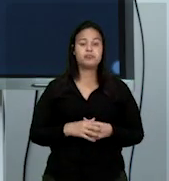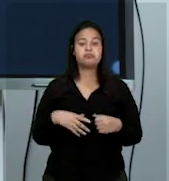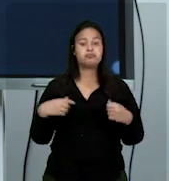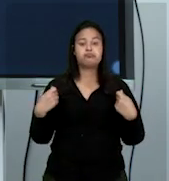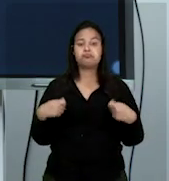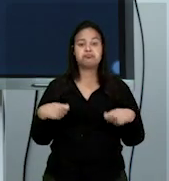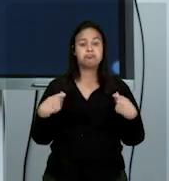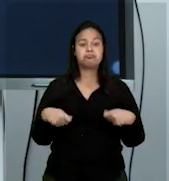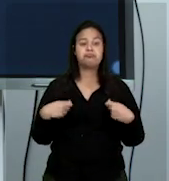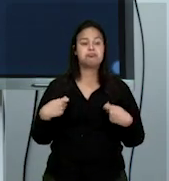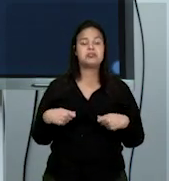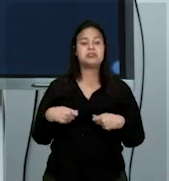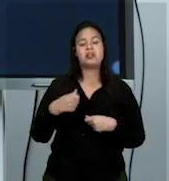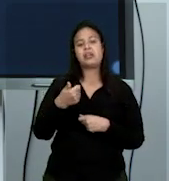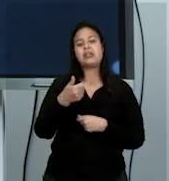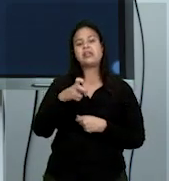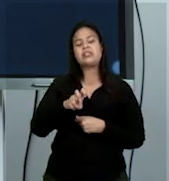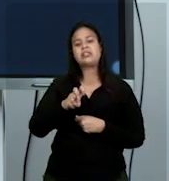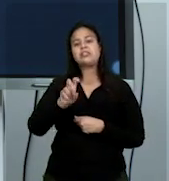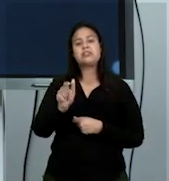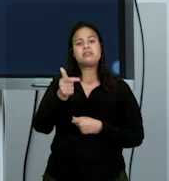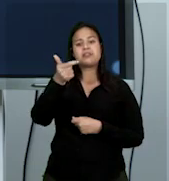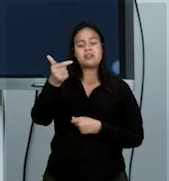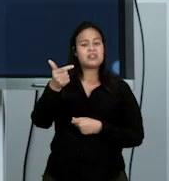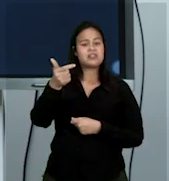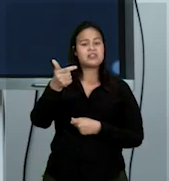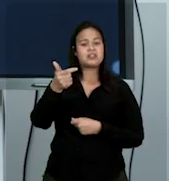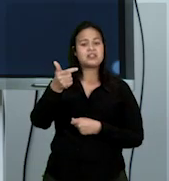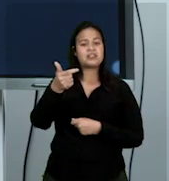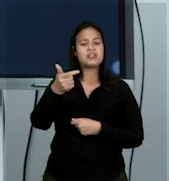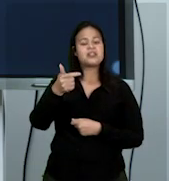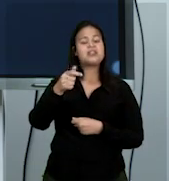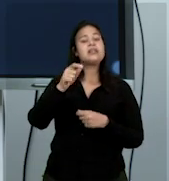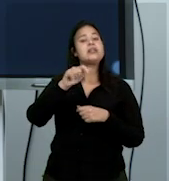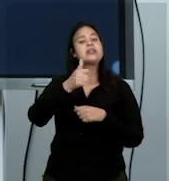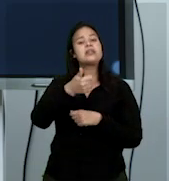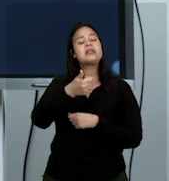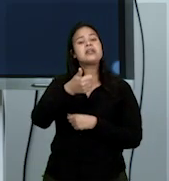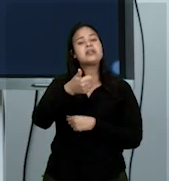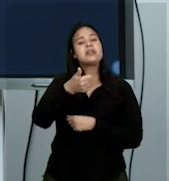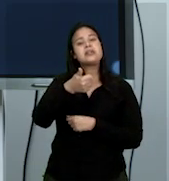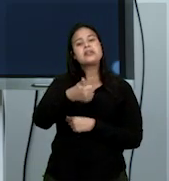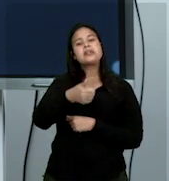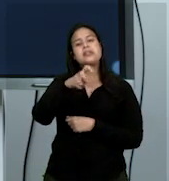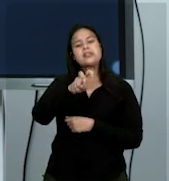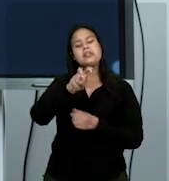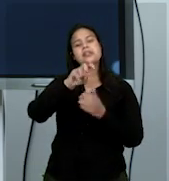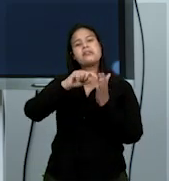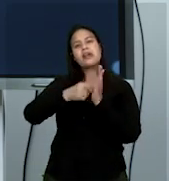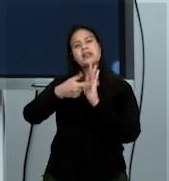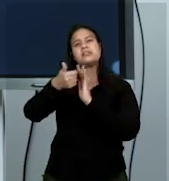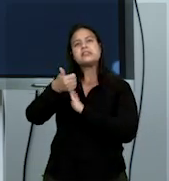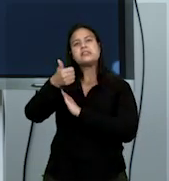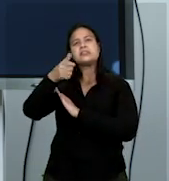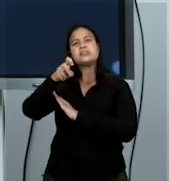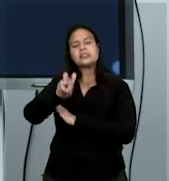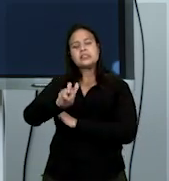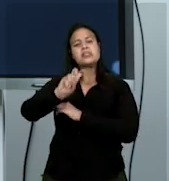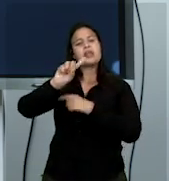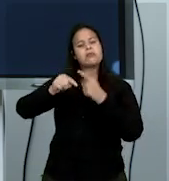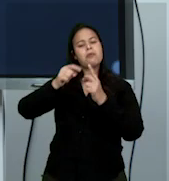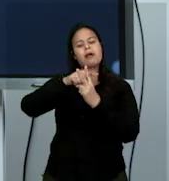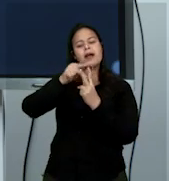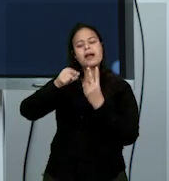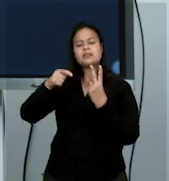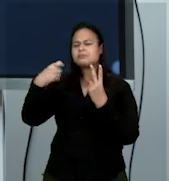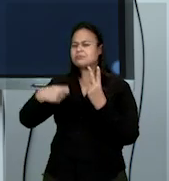tá, você fazer 15 elevado a 2, não convém você fazer 15 vezes 15 para depois tirar a raiz. Não faz sentido isso.